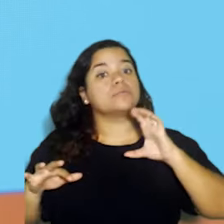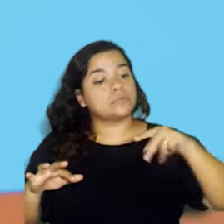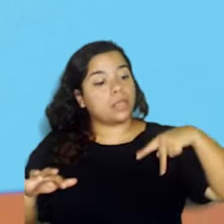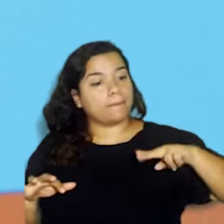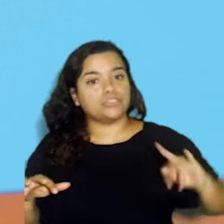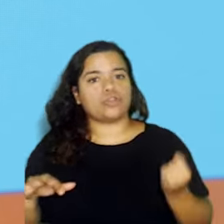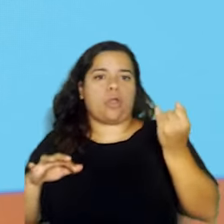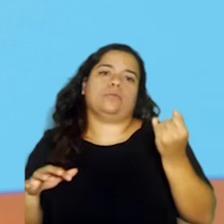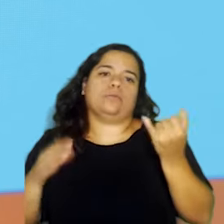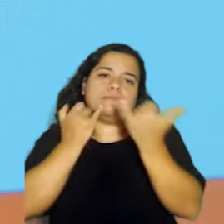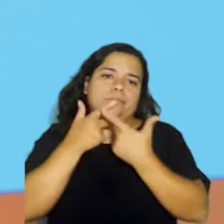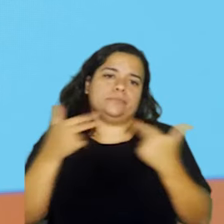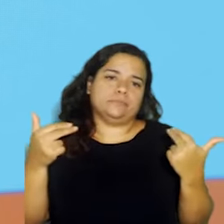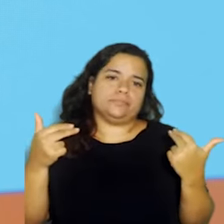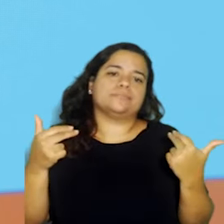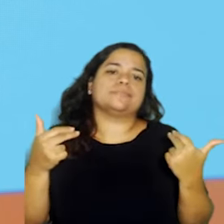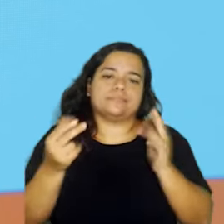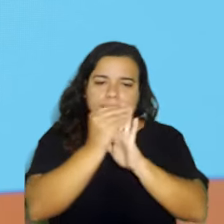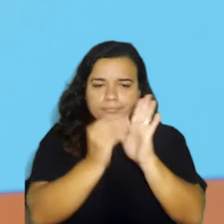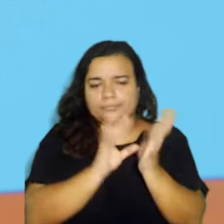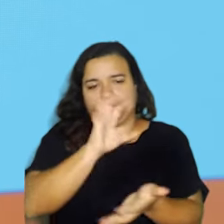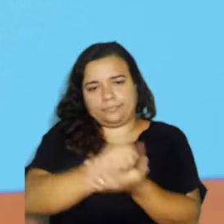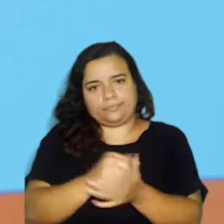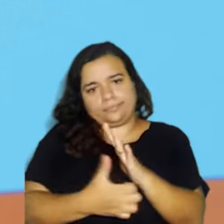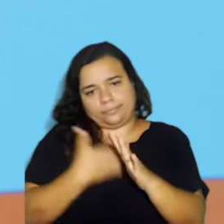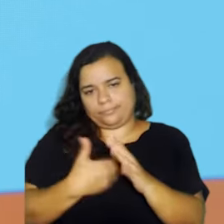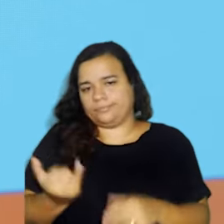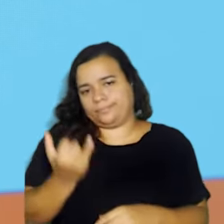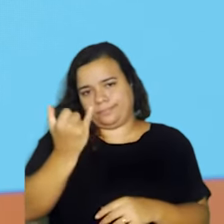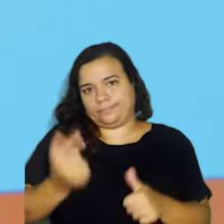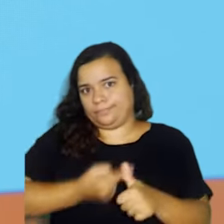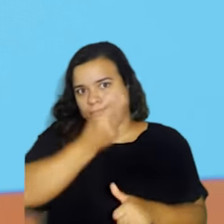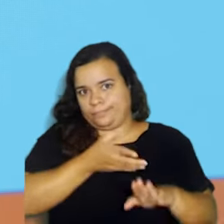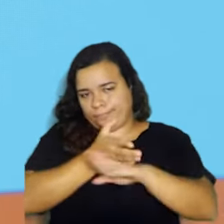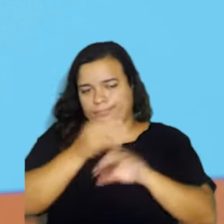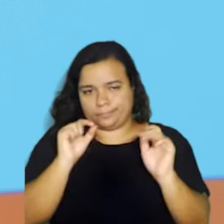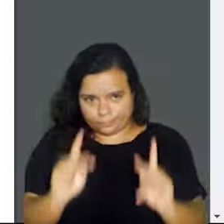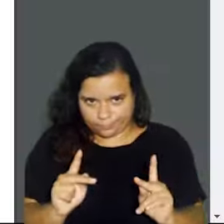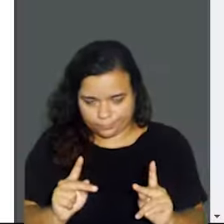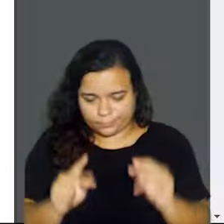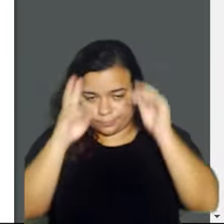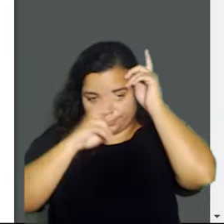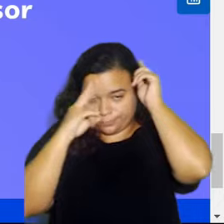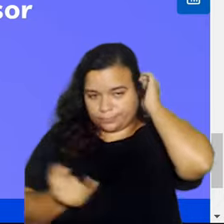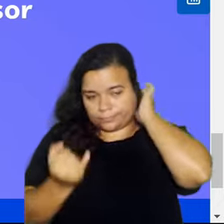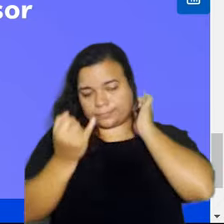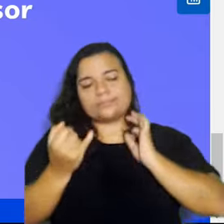física os meus dados que eu tenho e em segundo o cadastro da empresa Então esse é o ponto e é o primeiro acesso